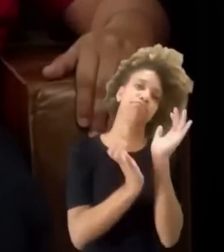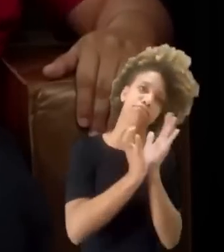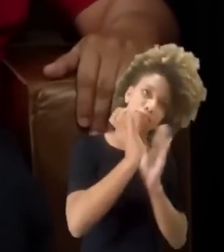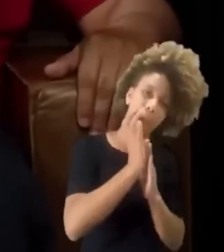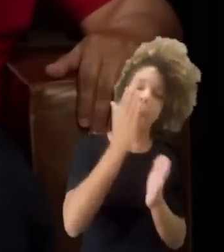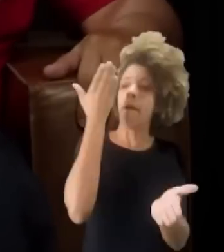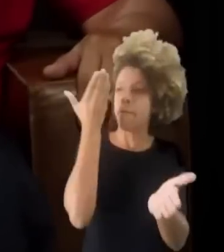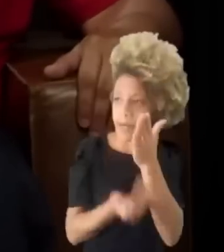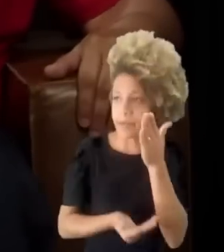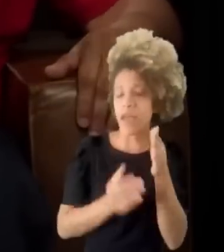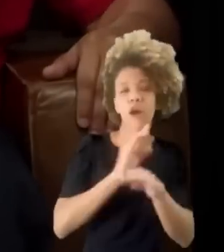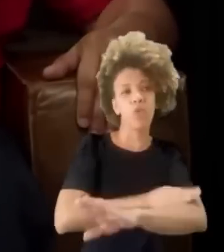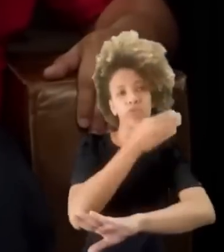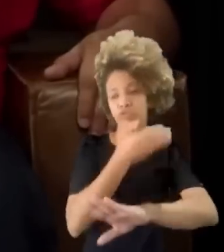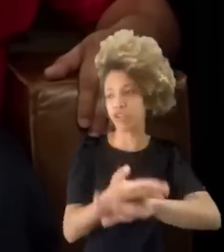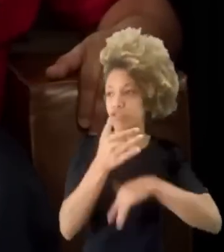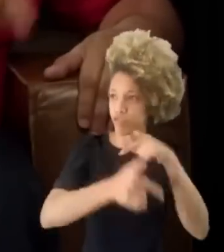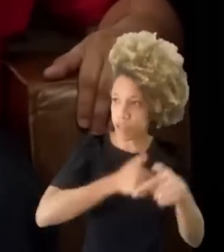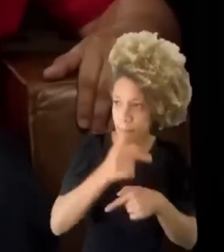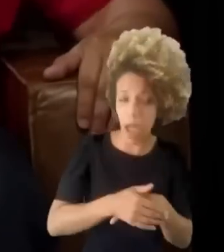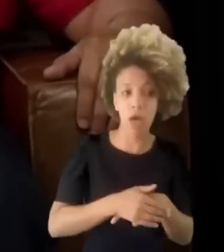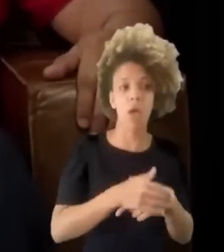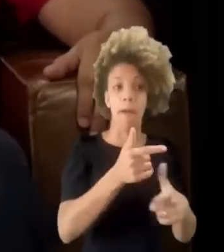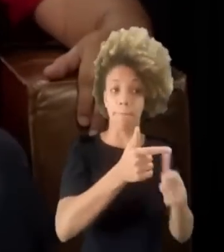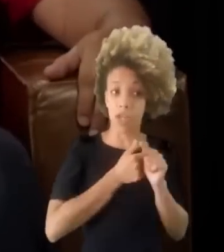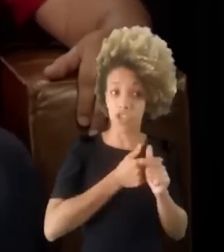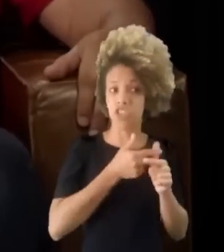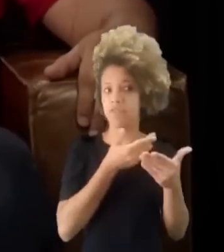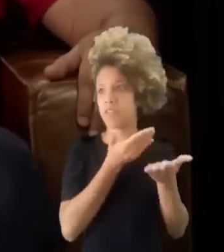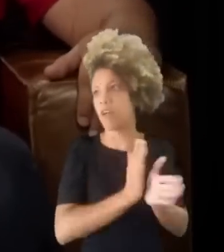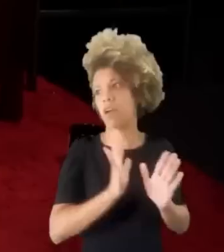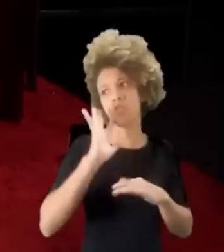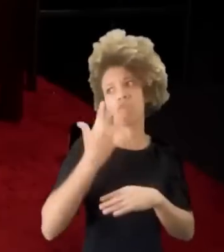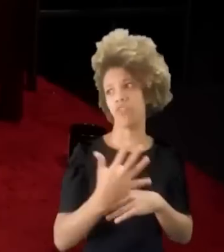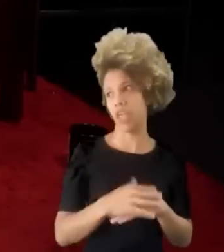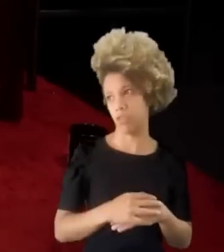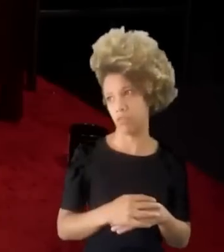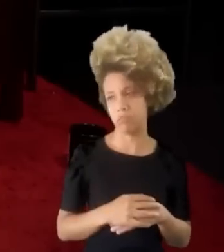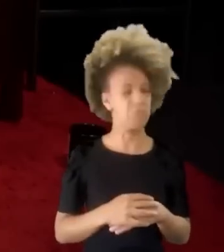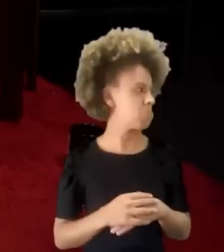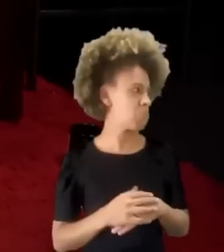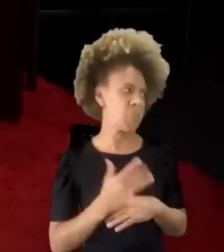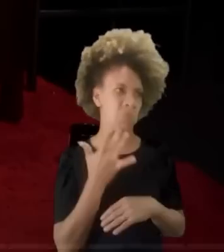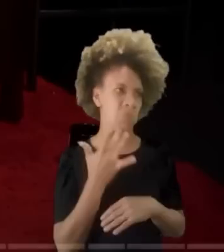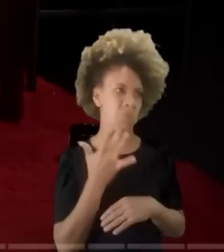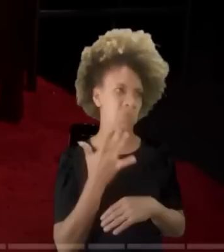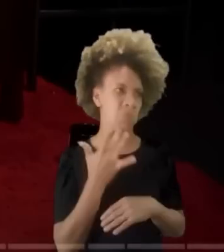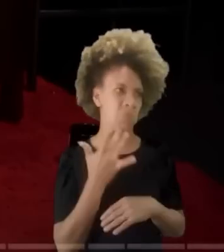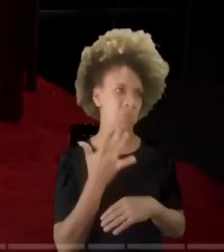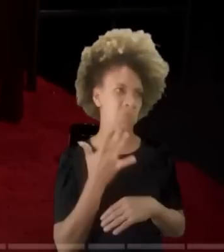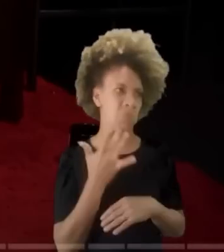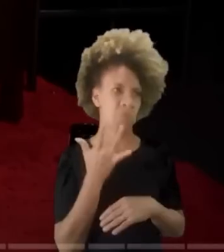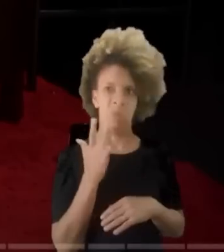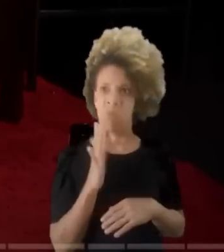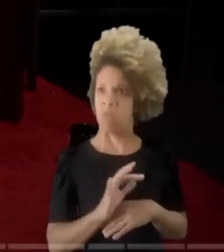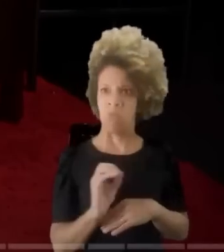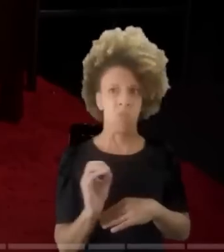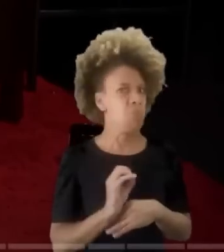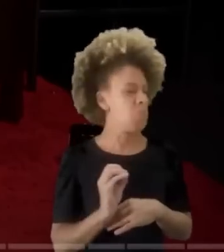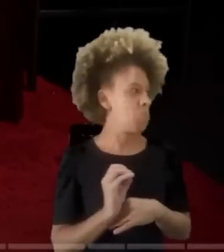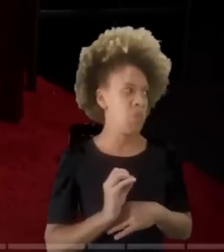perder um dia de trabalho para conseguir tirar aquela Dívida do nome dele isso eu não fazia ideia ai fuja legal